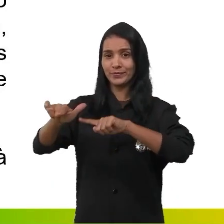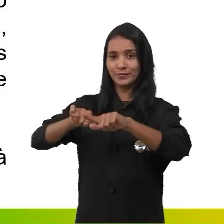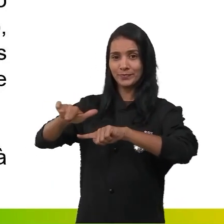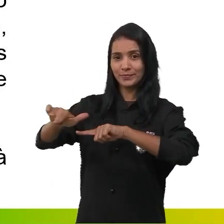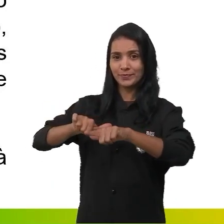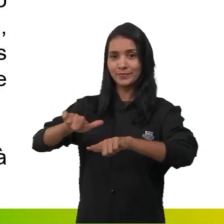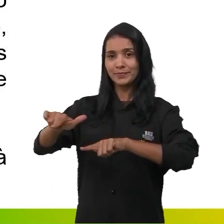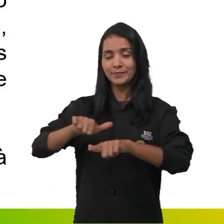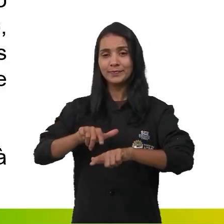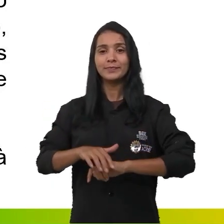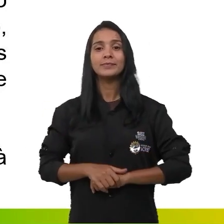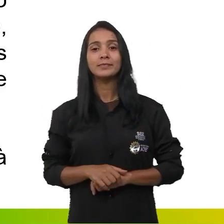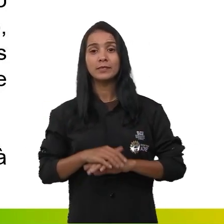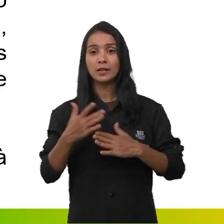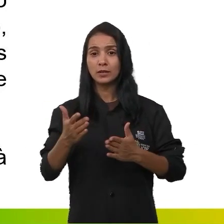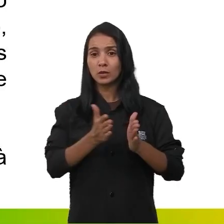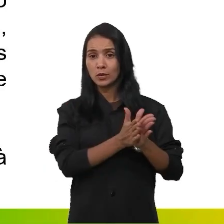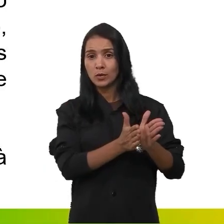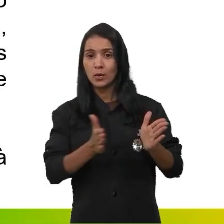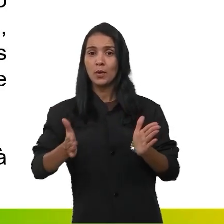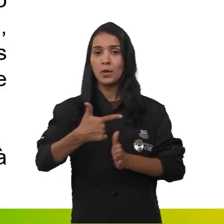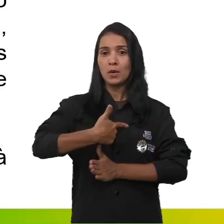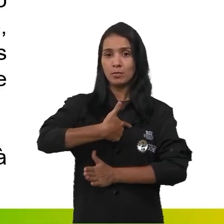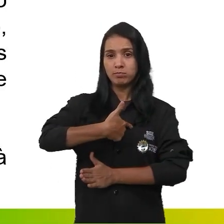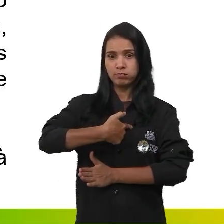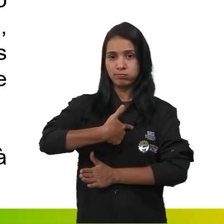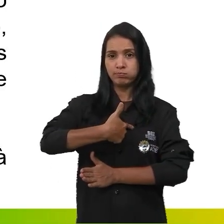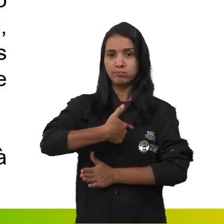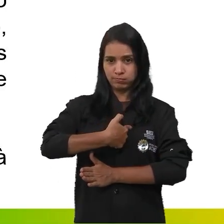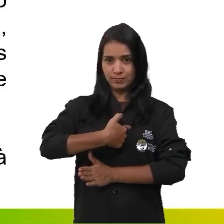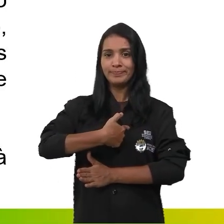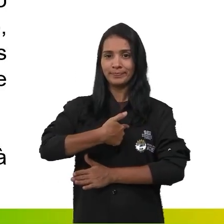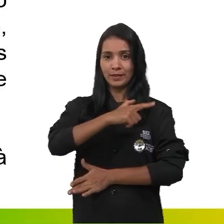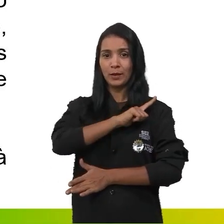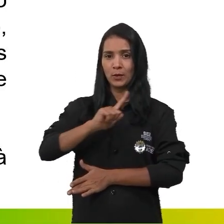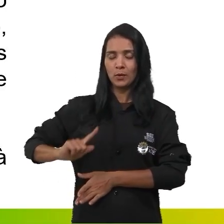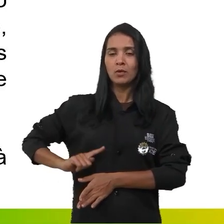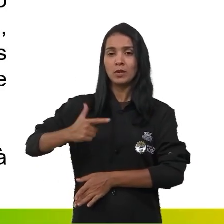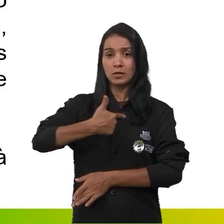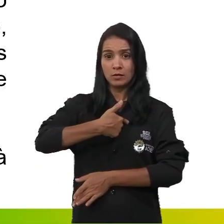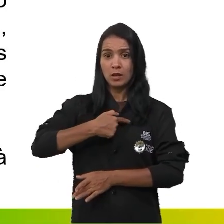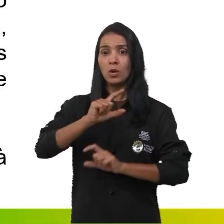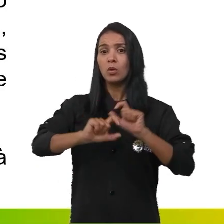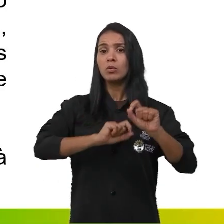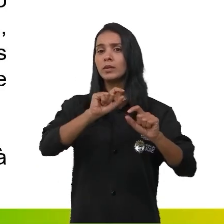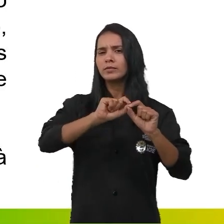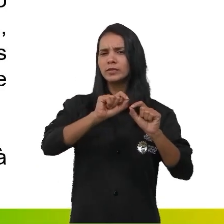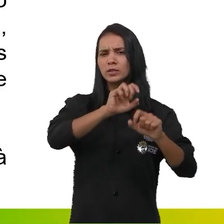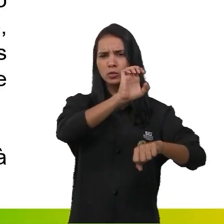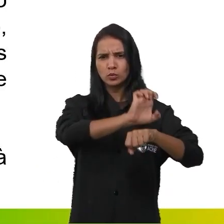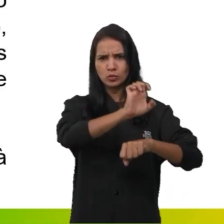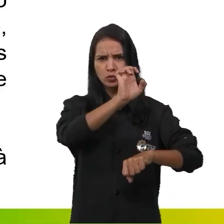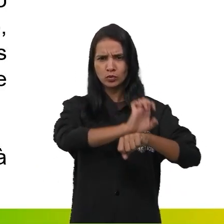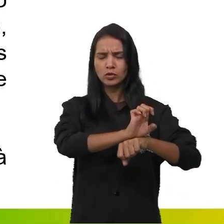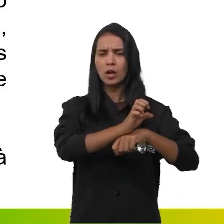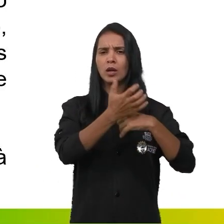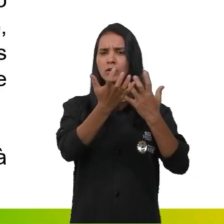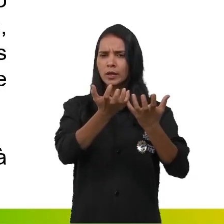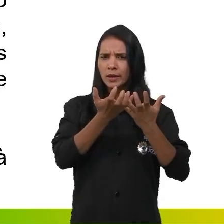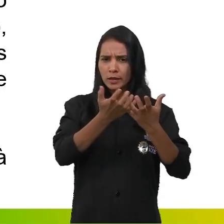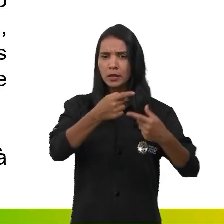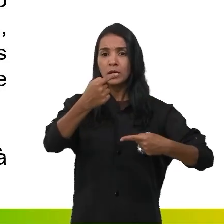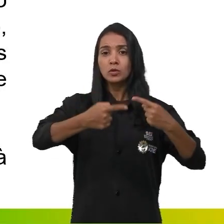Estado-trabalhadores. Durante a era Vargas, o Estado, através de políticas como a carteira de